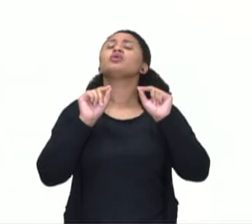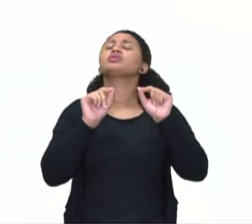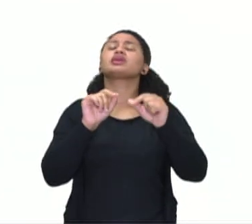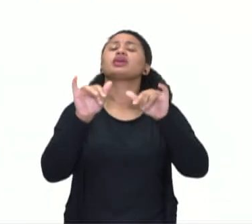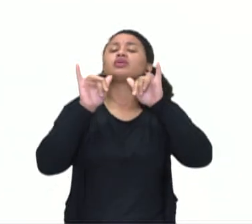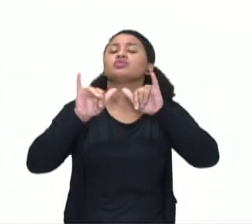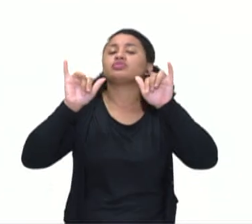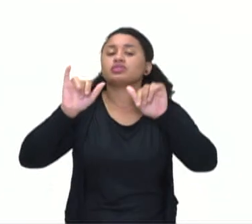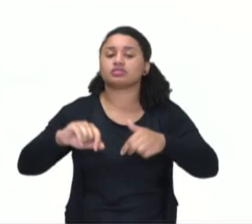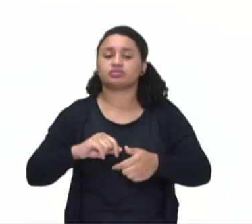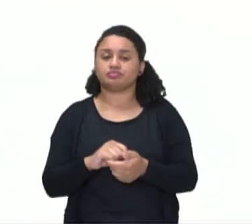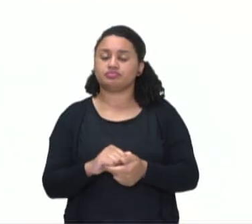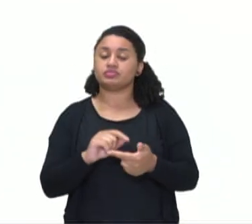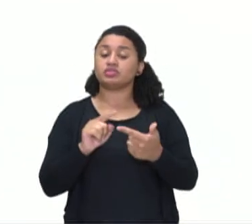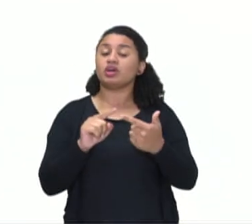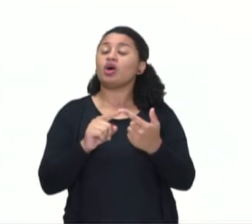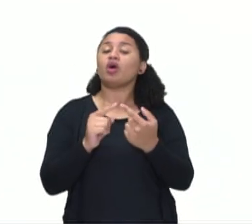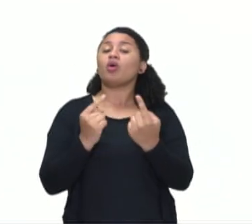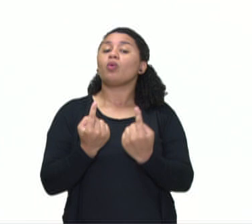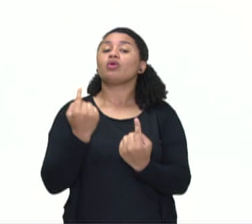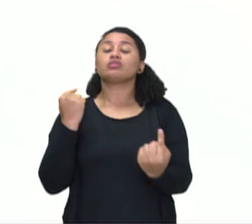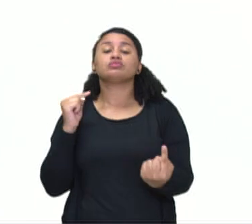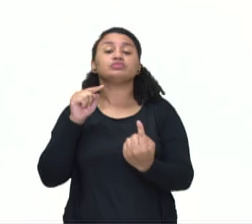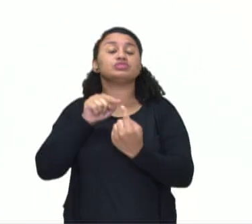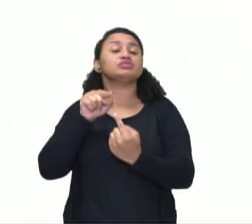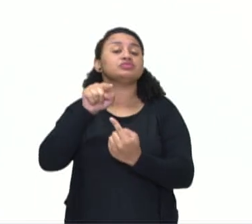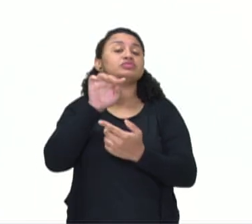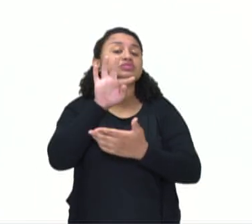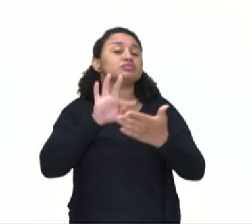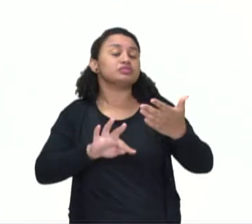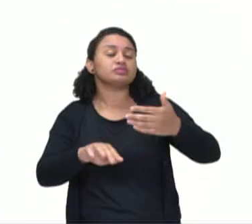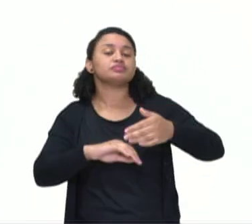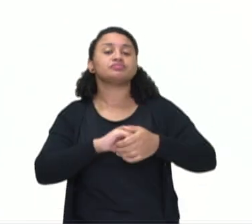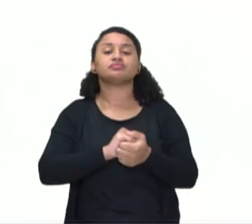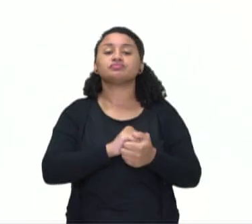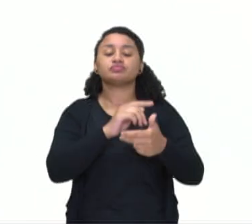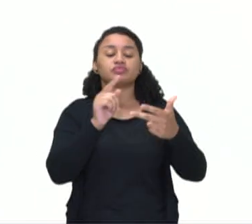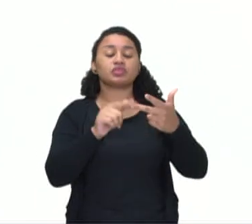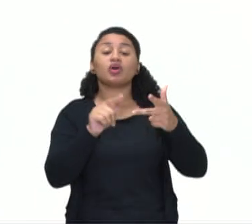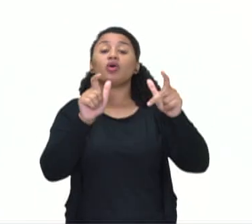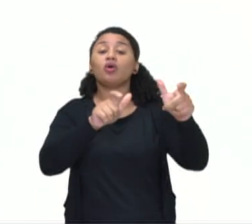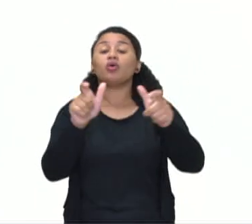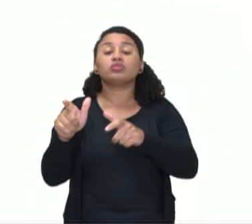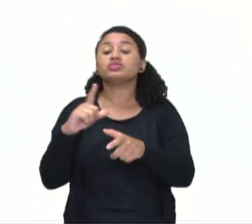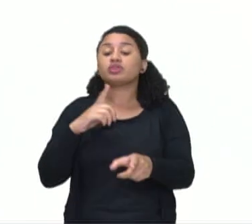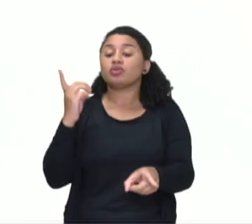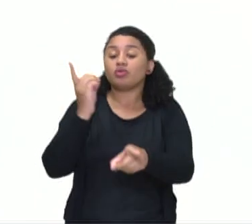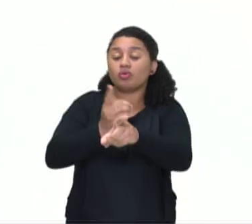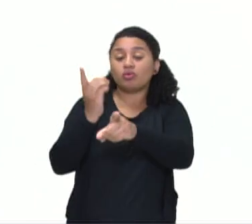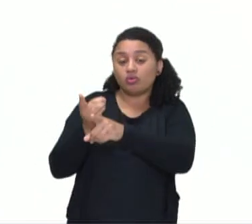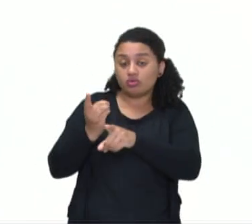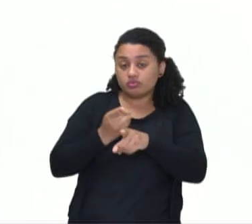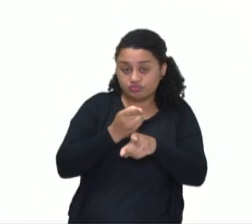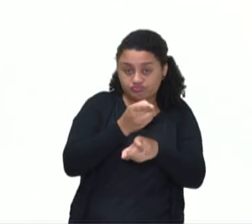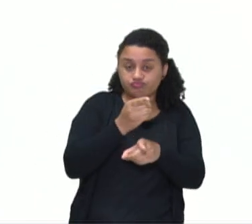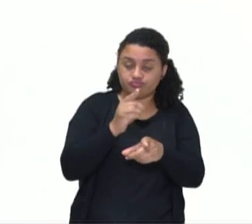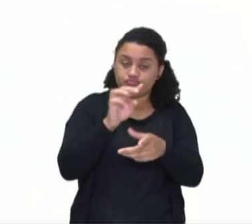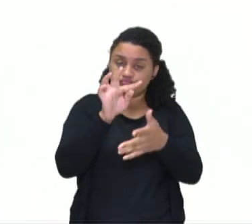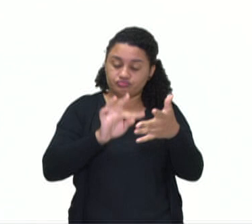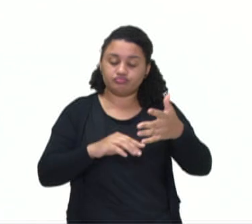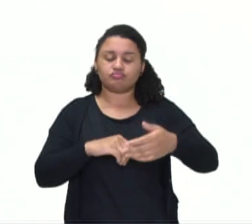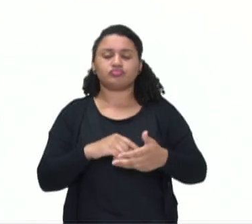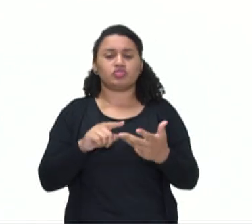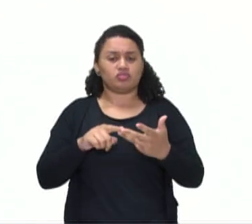notícia? Qual a finalidade desses textos? Onde geralmente eles circulam? Você costuma ler ou